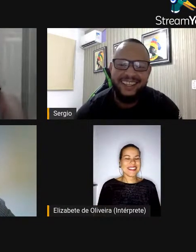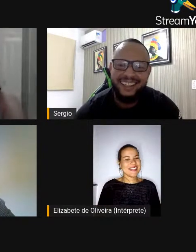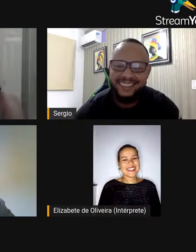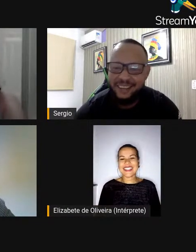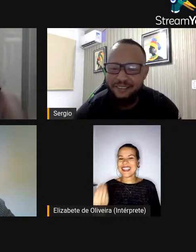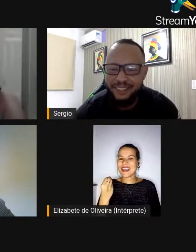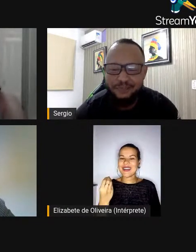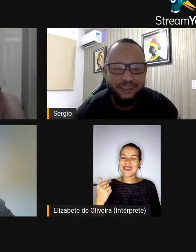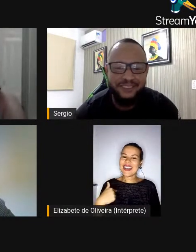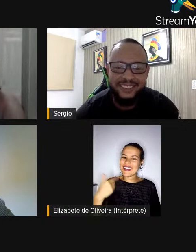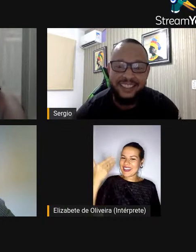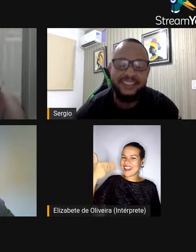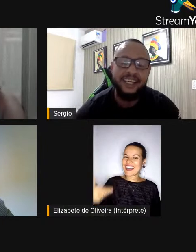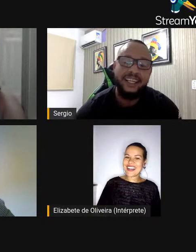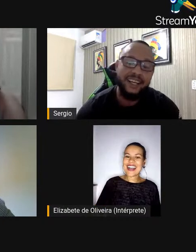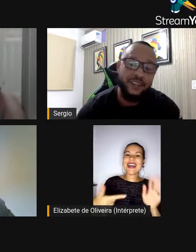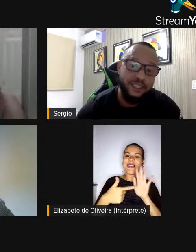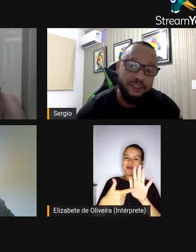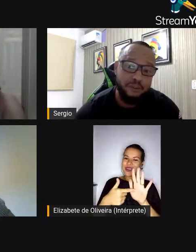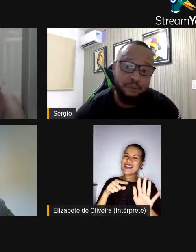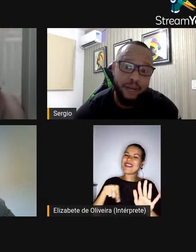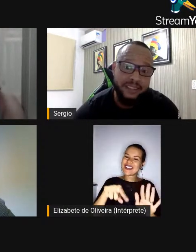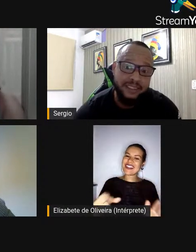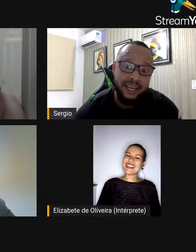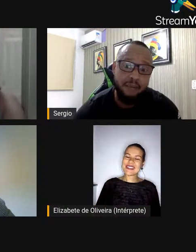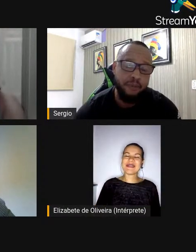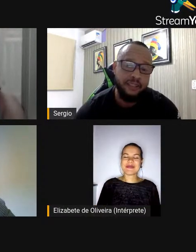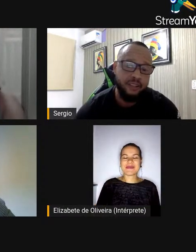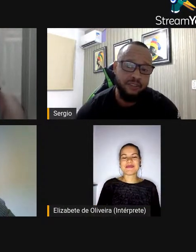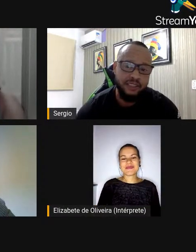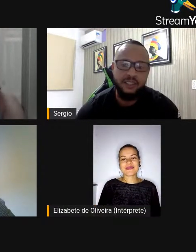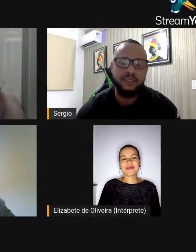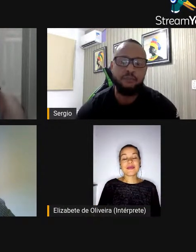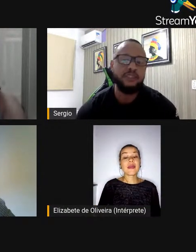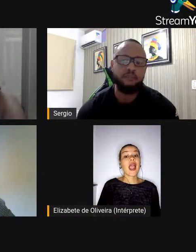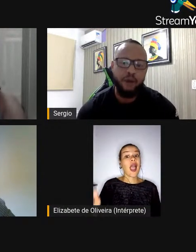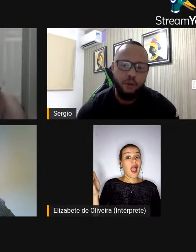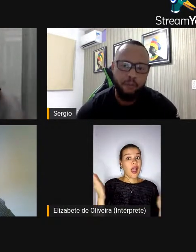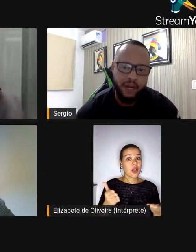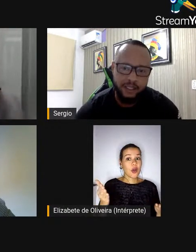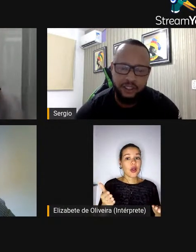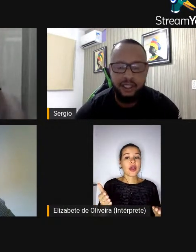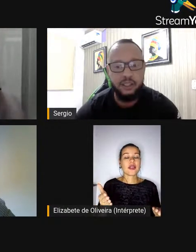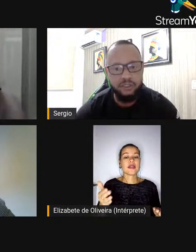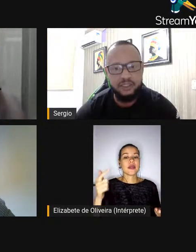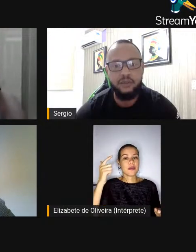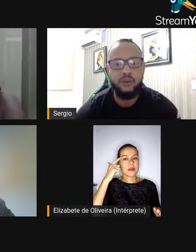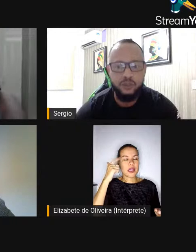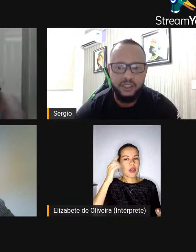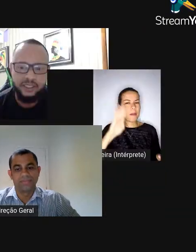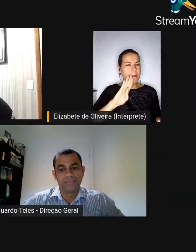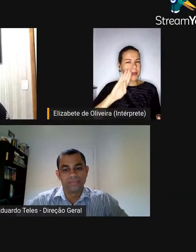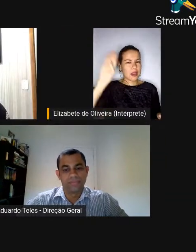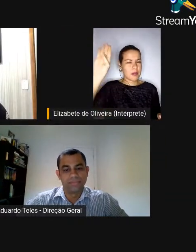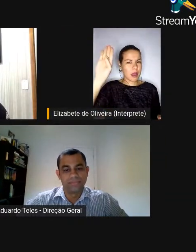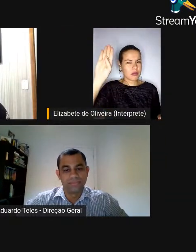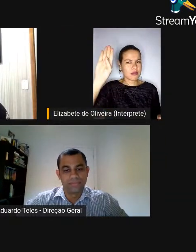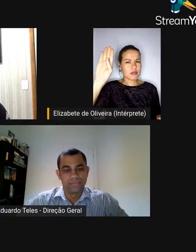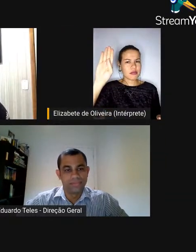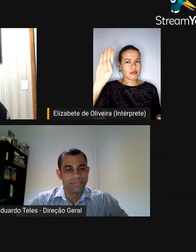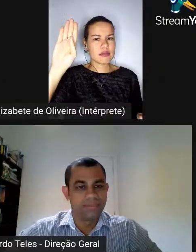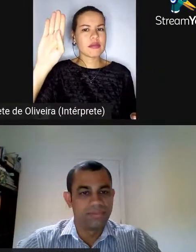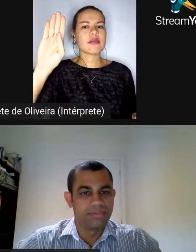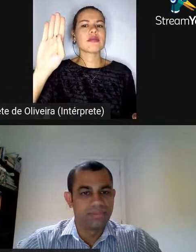apresentando escrevendo para você e agora nós vamos passar para talvez a nossa principal parte né talvez não com certeza